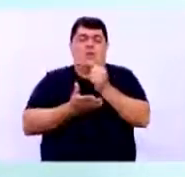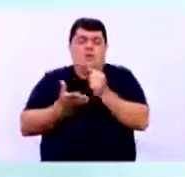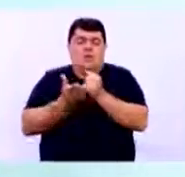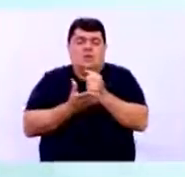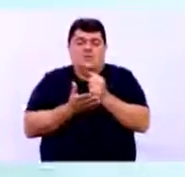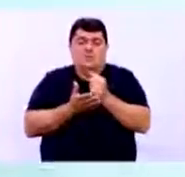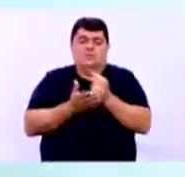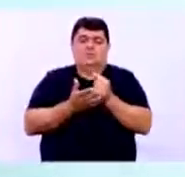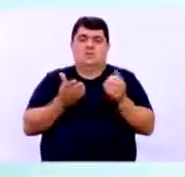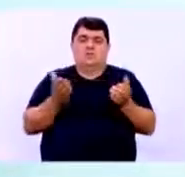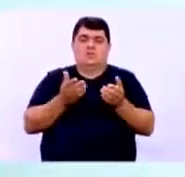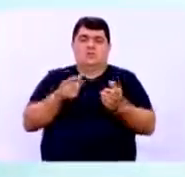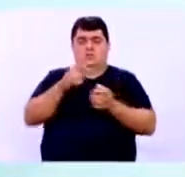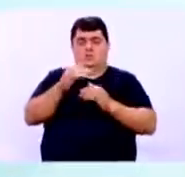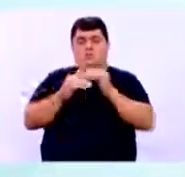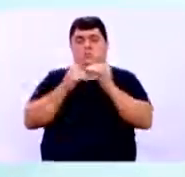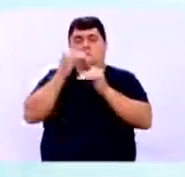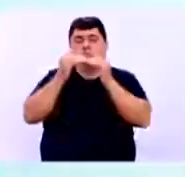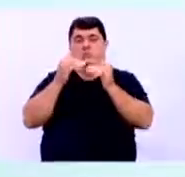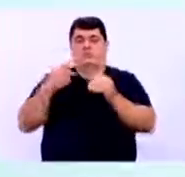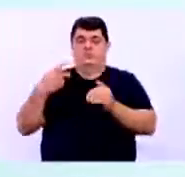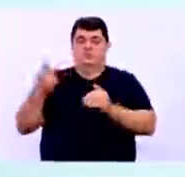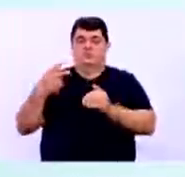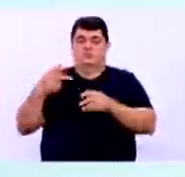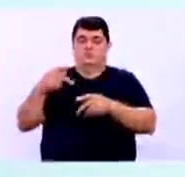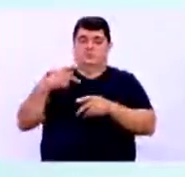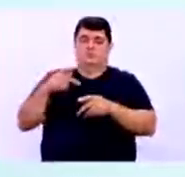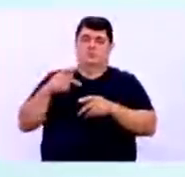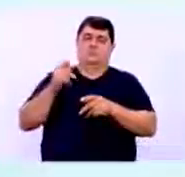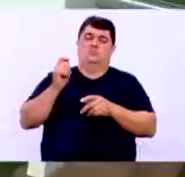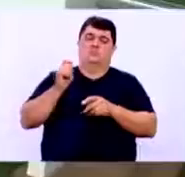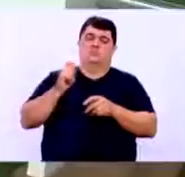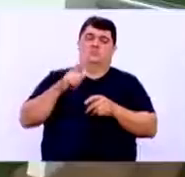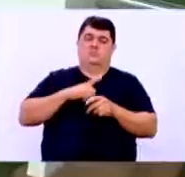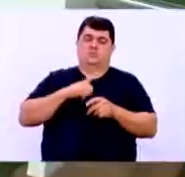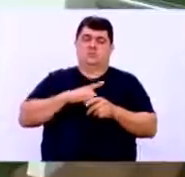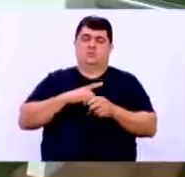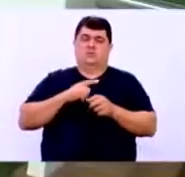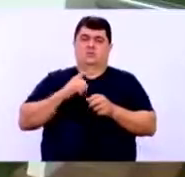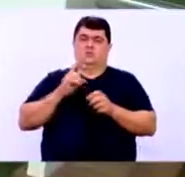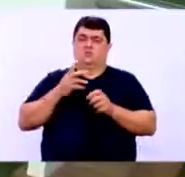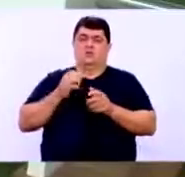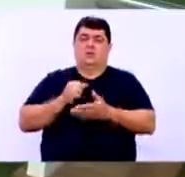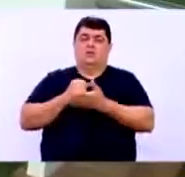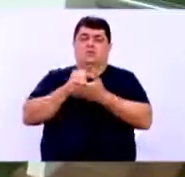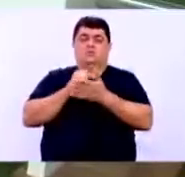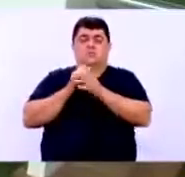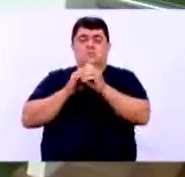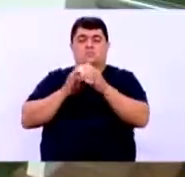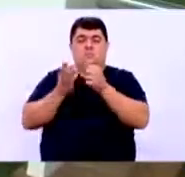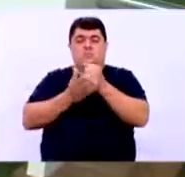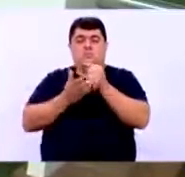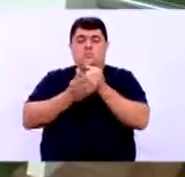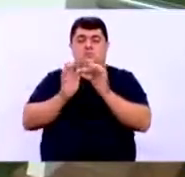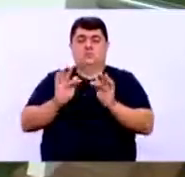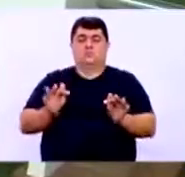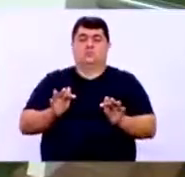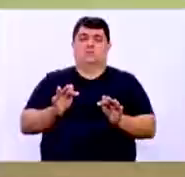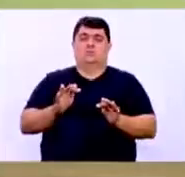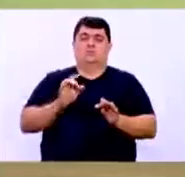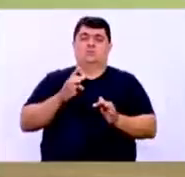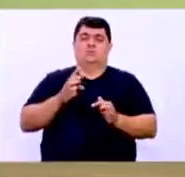você aprender. Eu e o professor Ivan, né, professor Ivan, estamos aqui só dando a base. Concorda comigo? Estamos